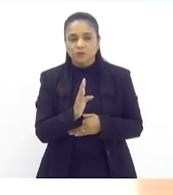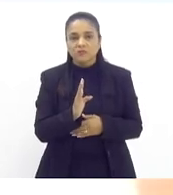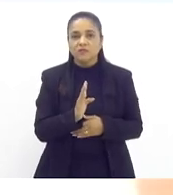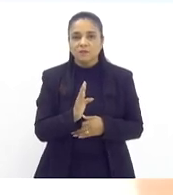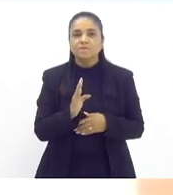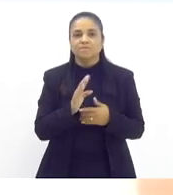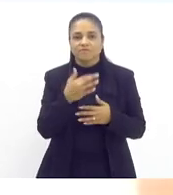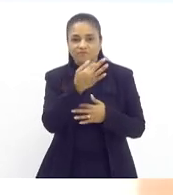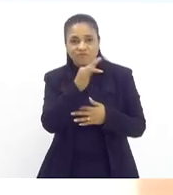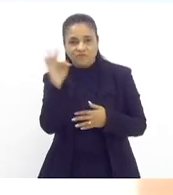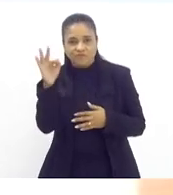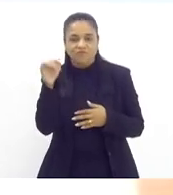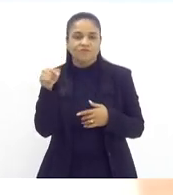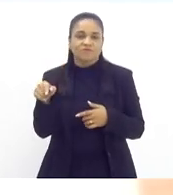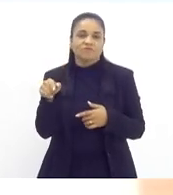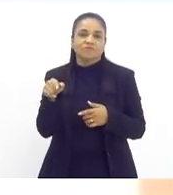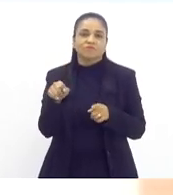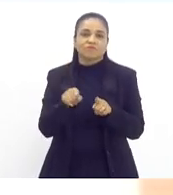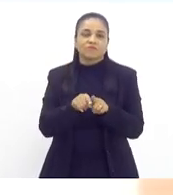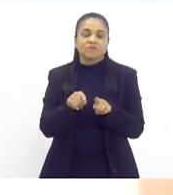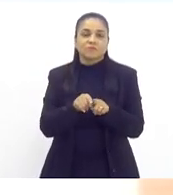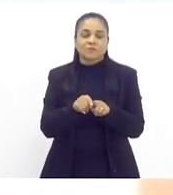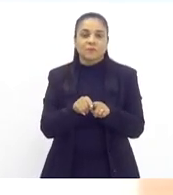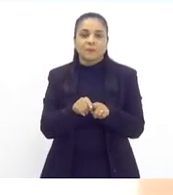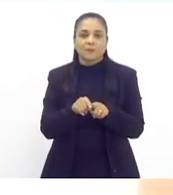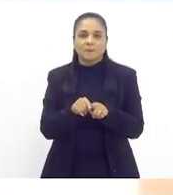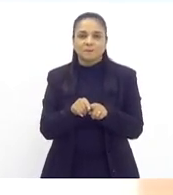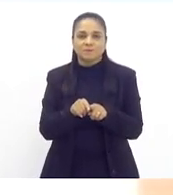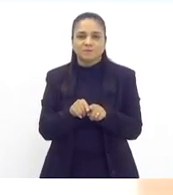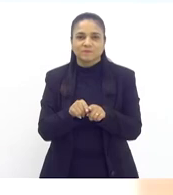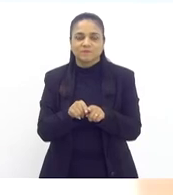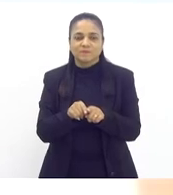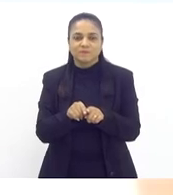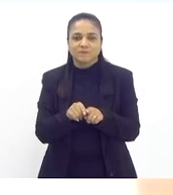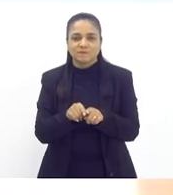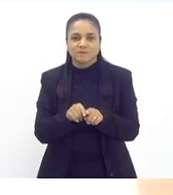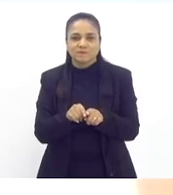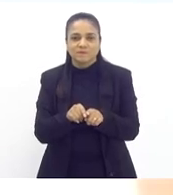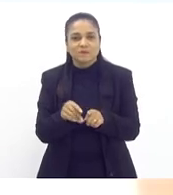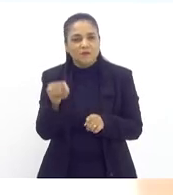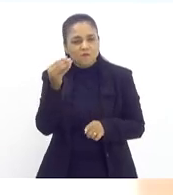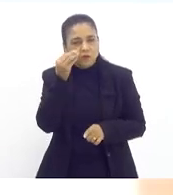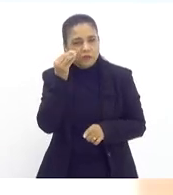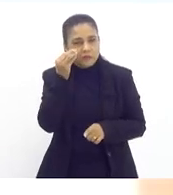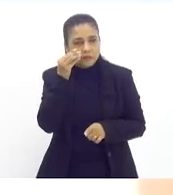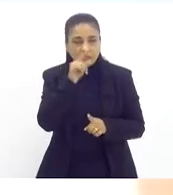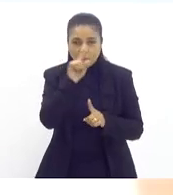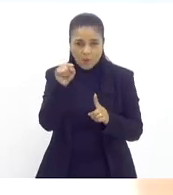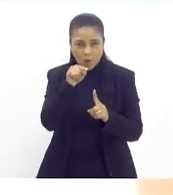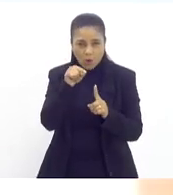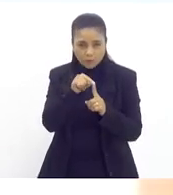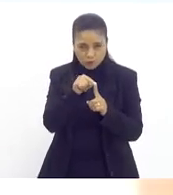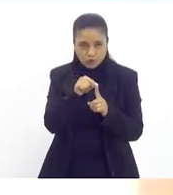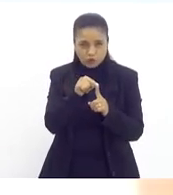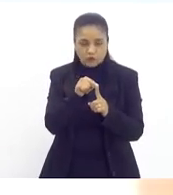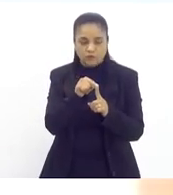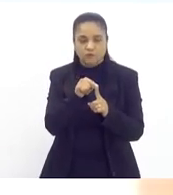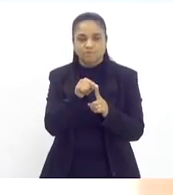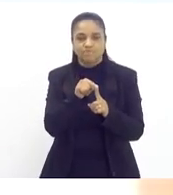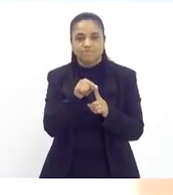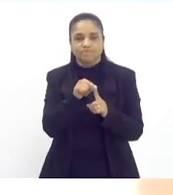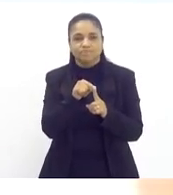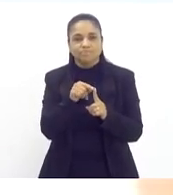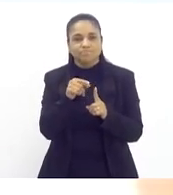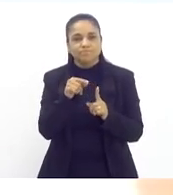federados, inclusive dos municípios. Agora, eu vou tentar ser o mais objetivo possível, né?